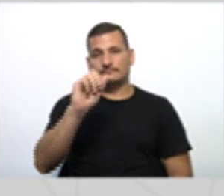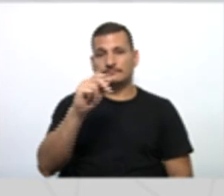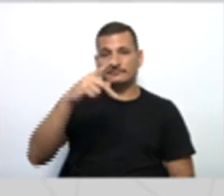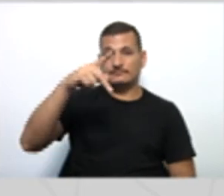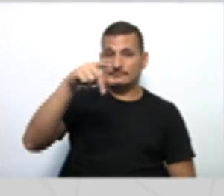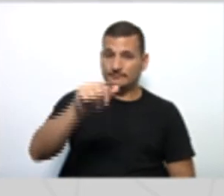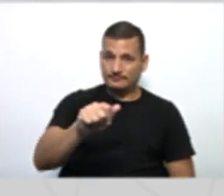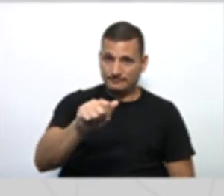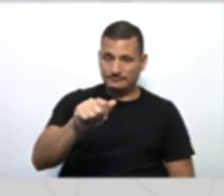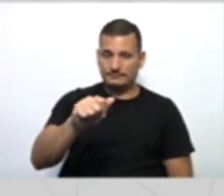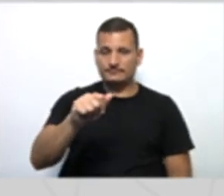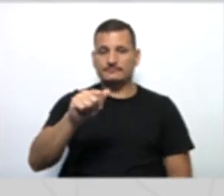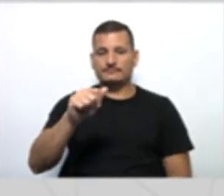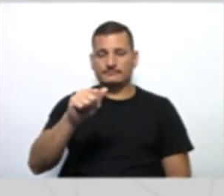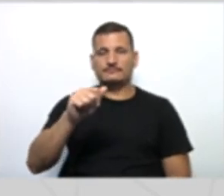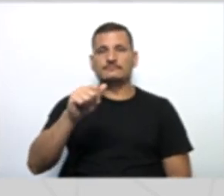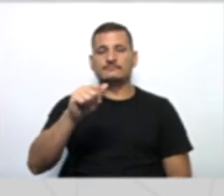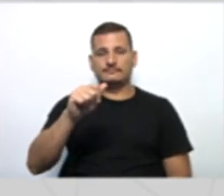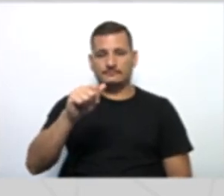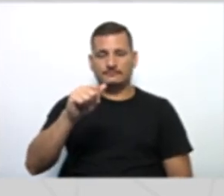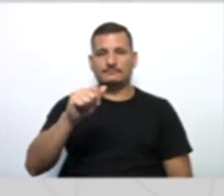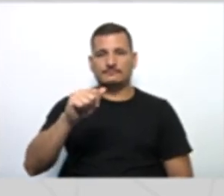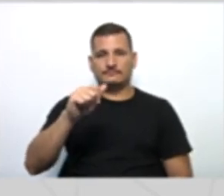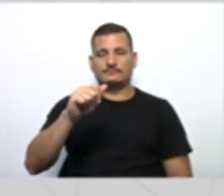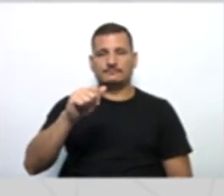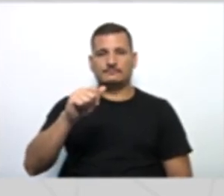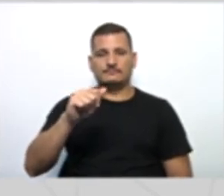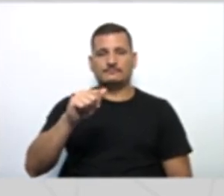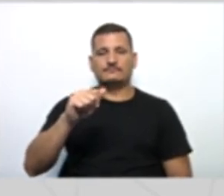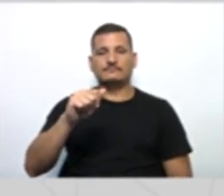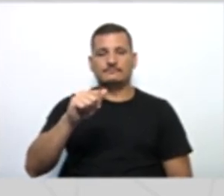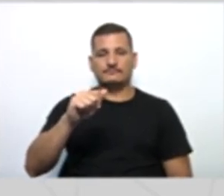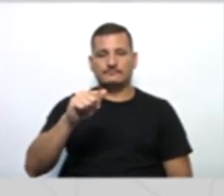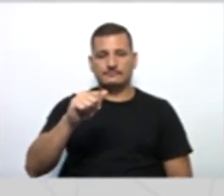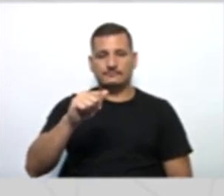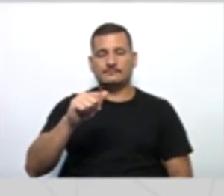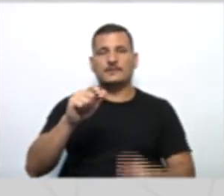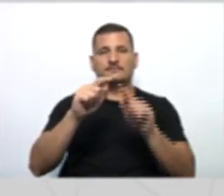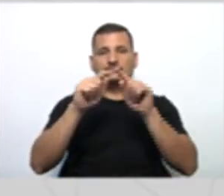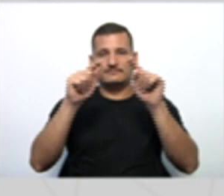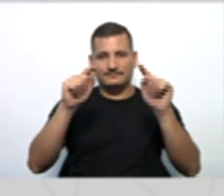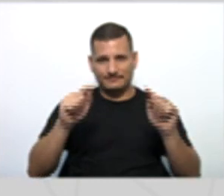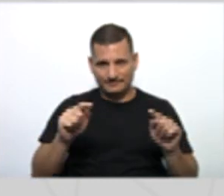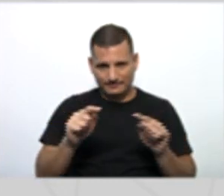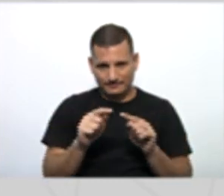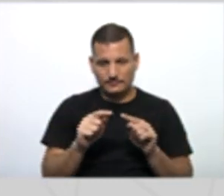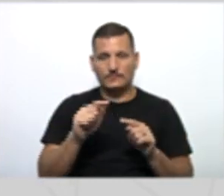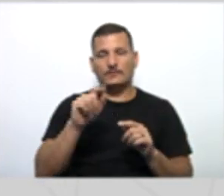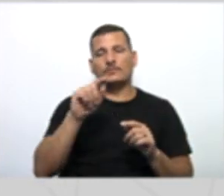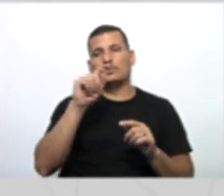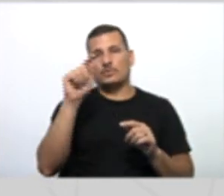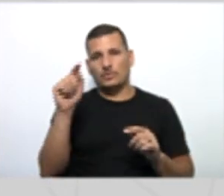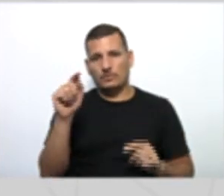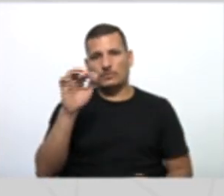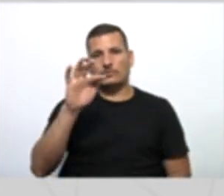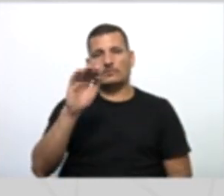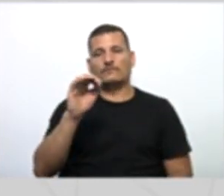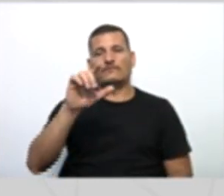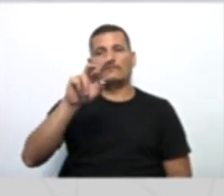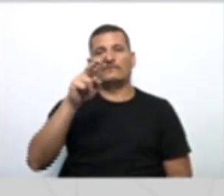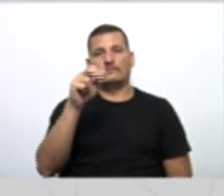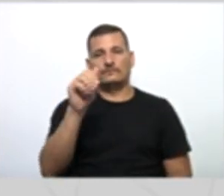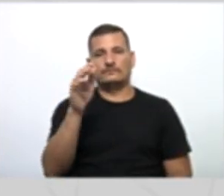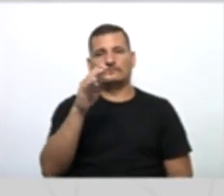têm disponível no ambiente o modelo, eu só vou fazer uma passagem aqui. Tem que ter a folha de rosto com indicação de quem é um relatório de